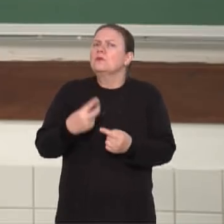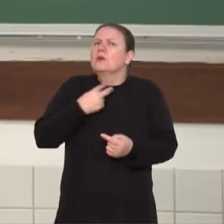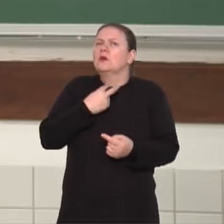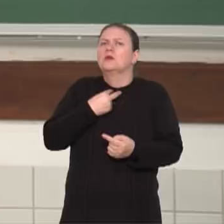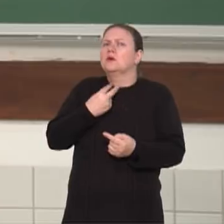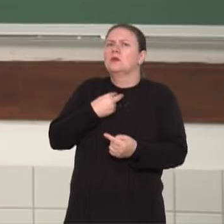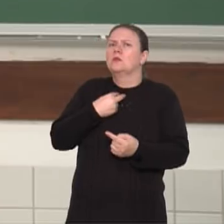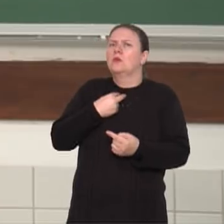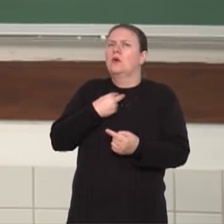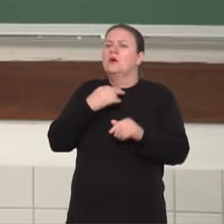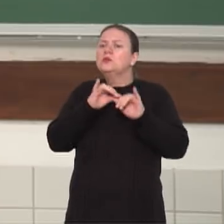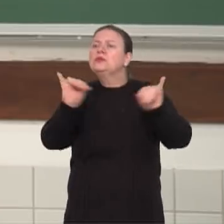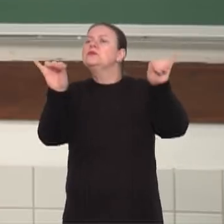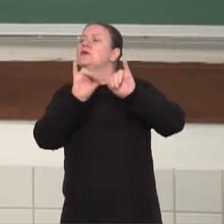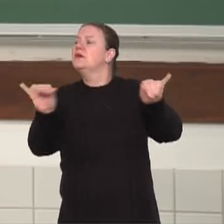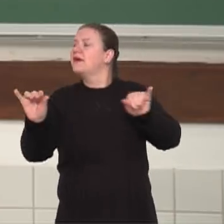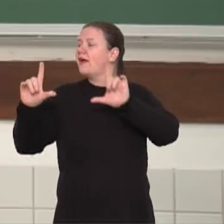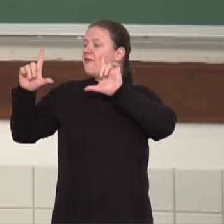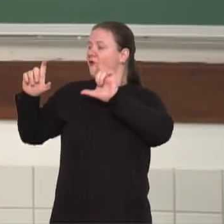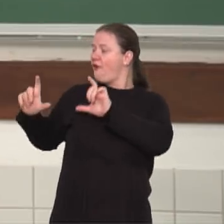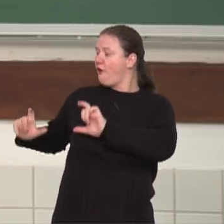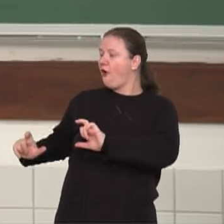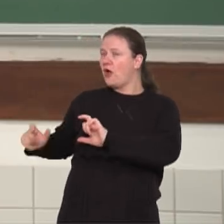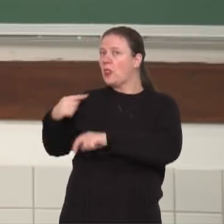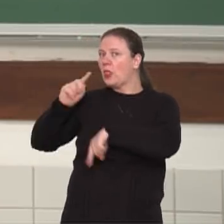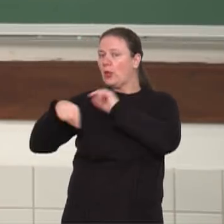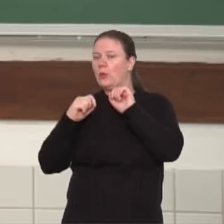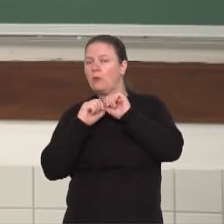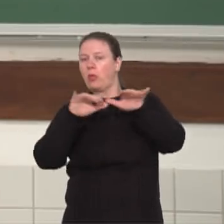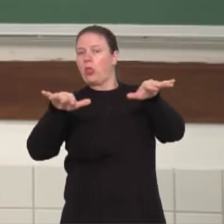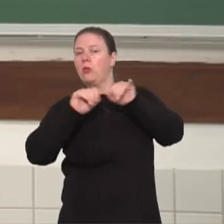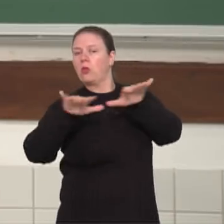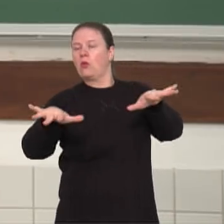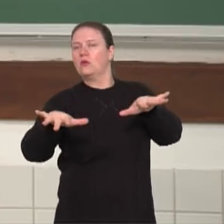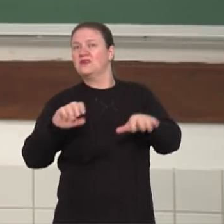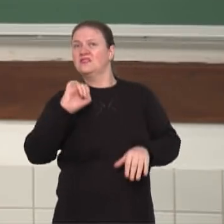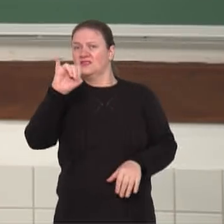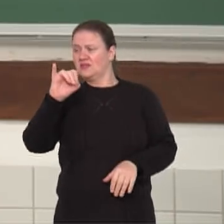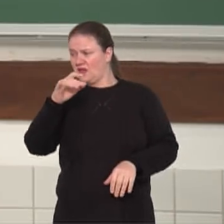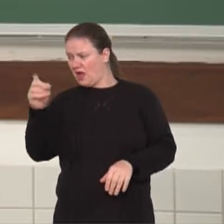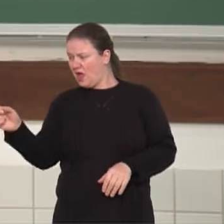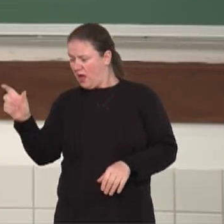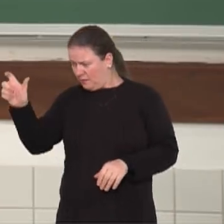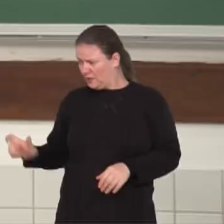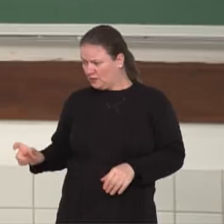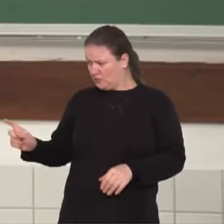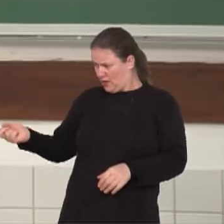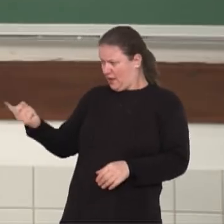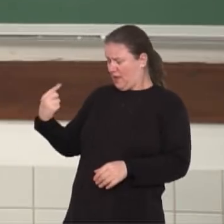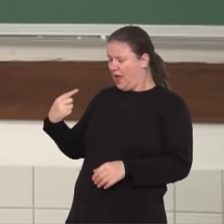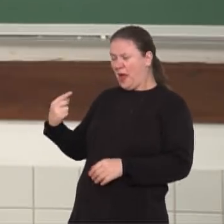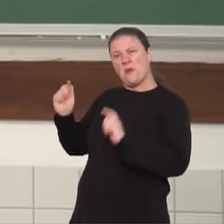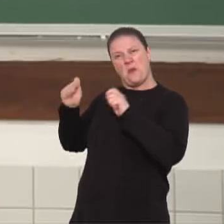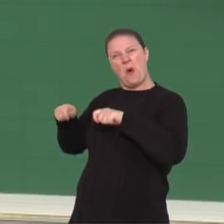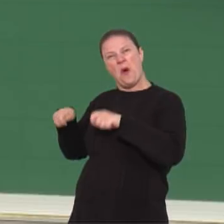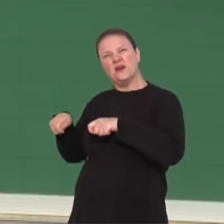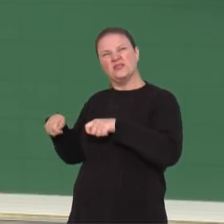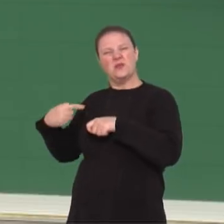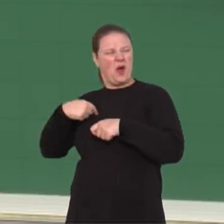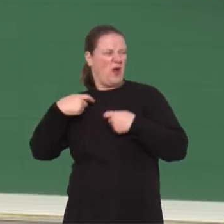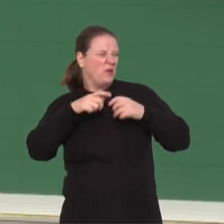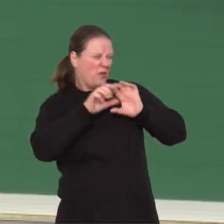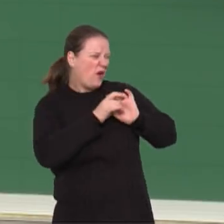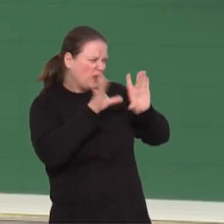pode divulgar a imagem das pessoas nas redes sociais se a pessoa não autorizou expressamente essa divulgação, em hipótese